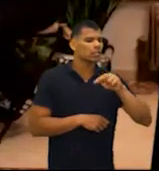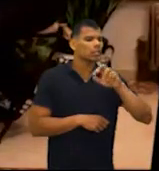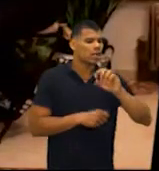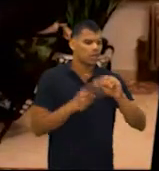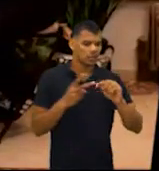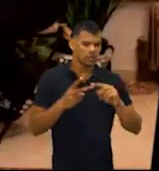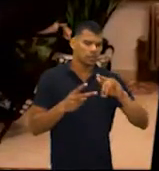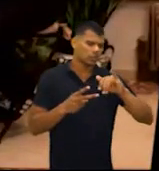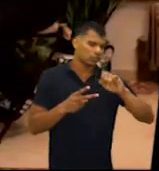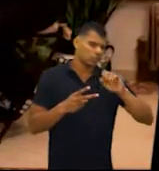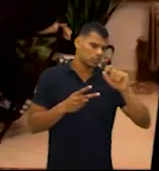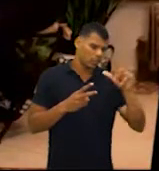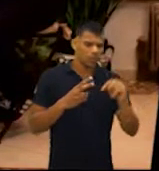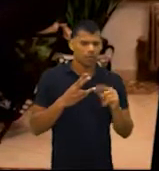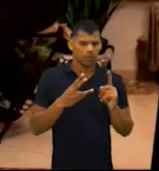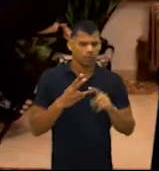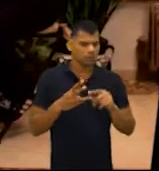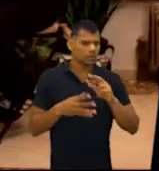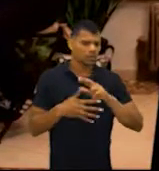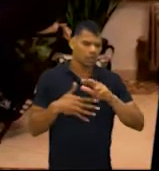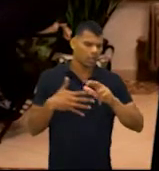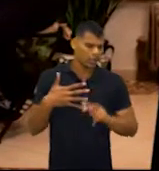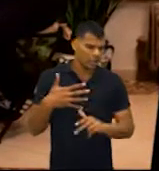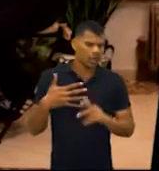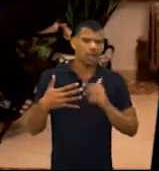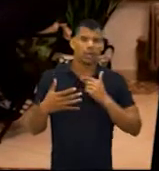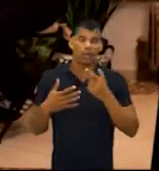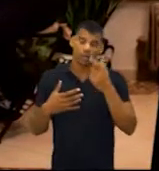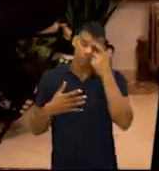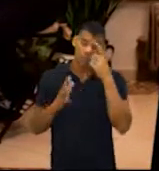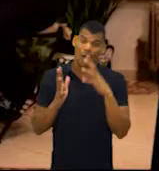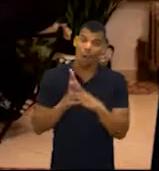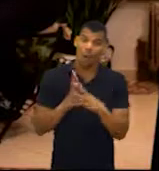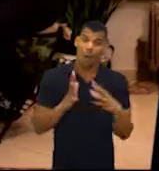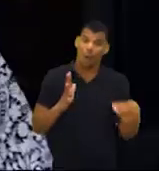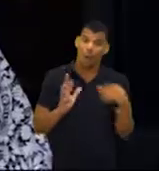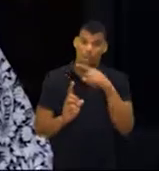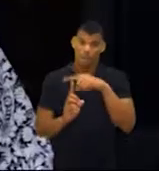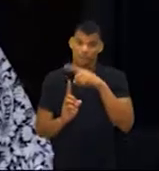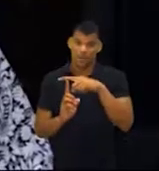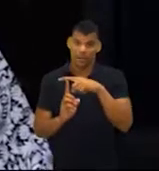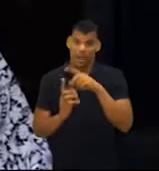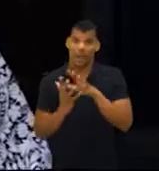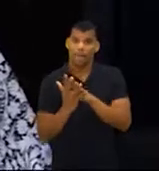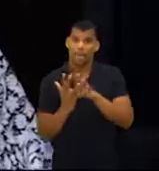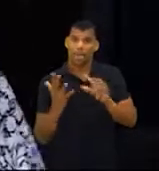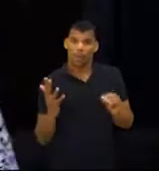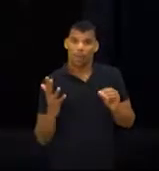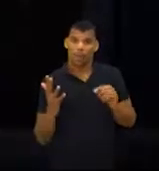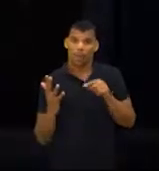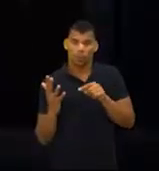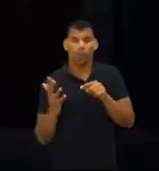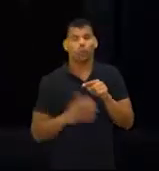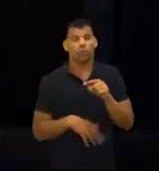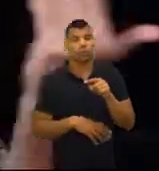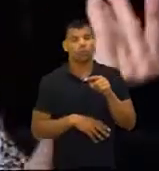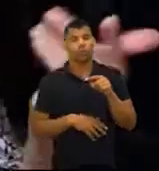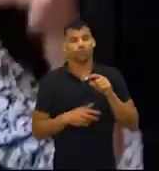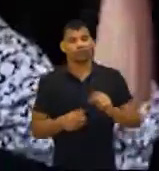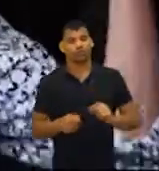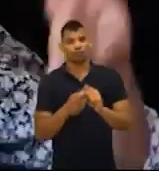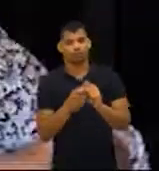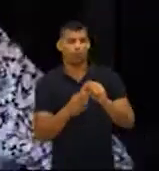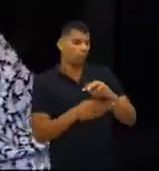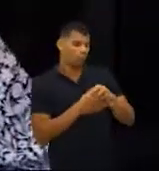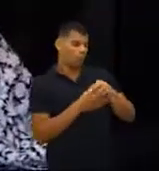O Festival Internacional da Canção. Então, eles pegaram carona nessa ideia e até muita gente confunde. Parece que